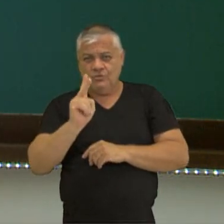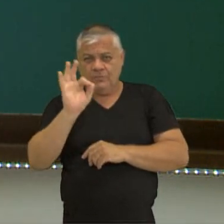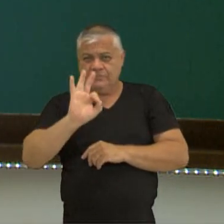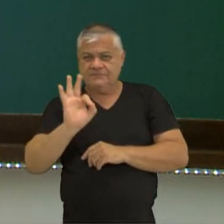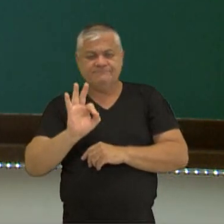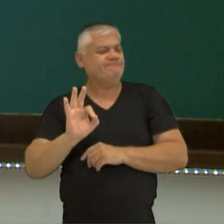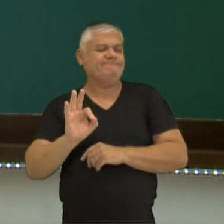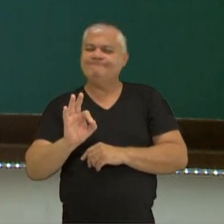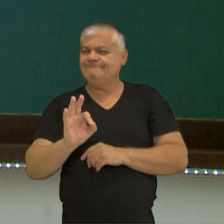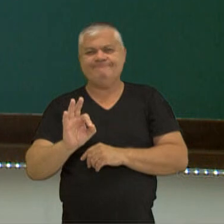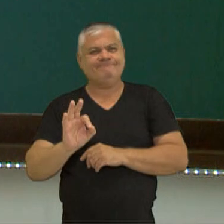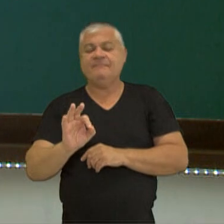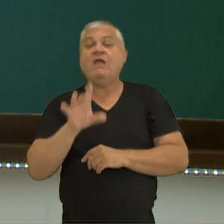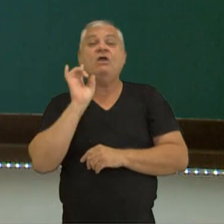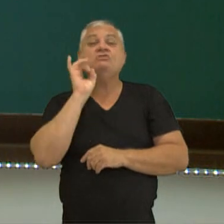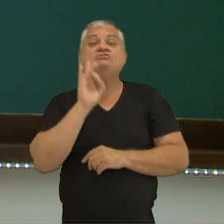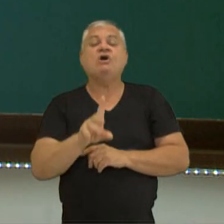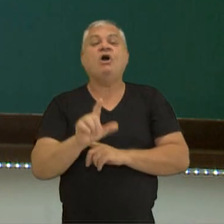recebe apenas